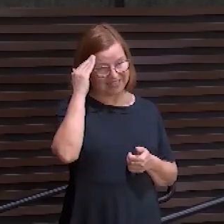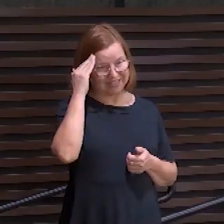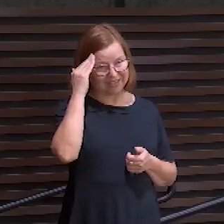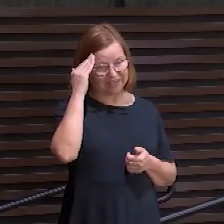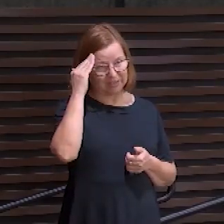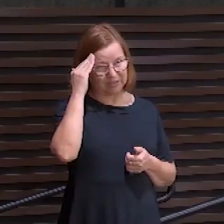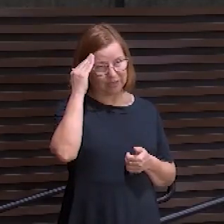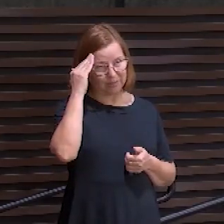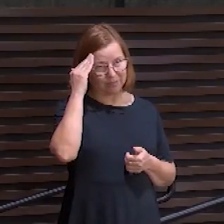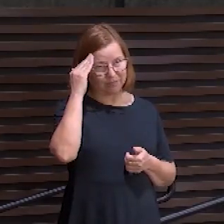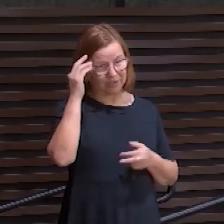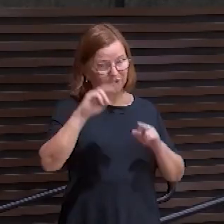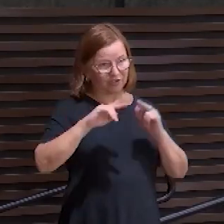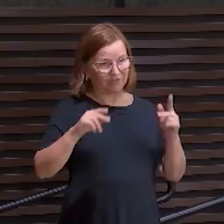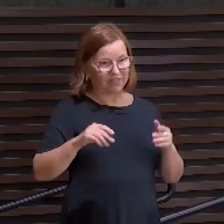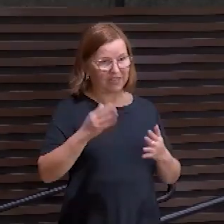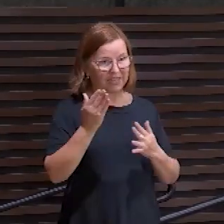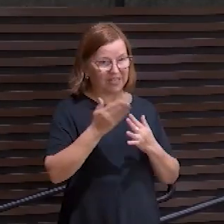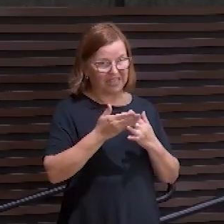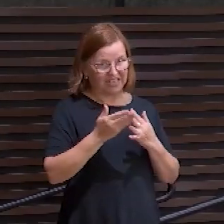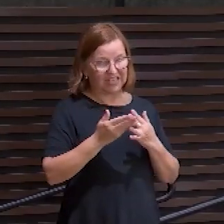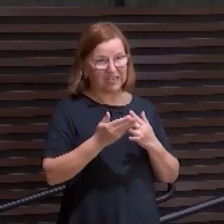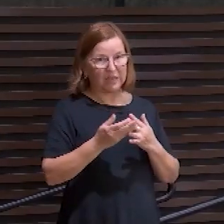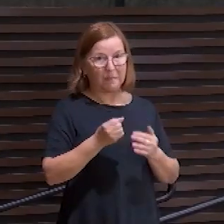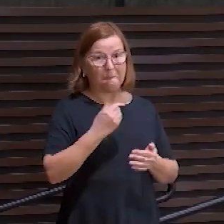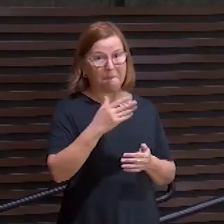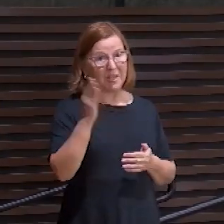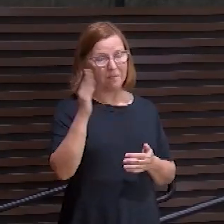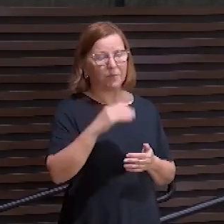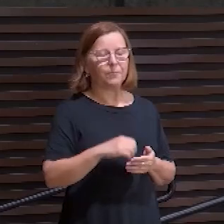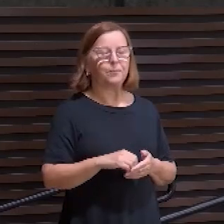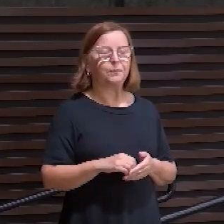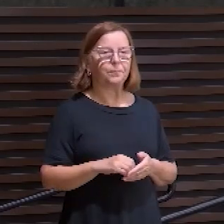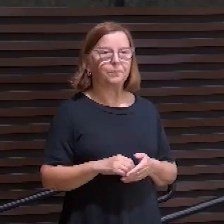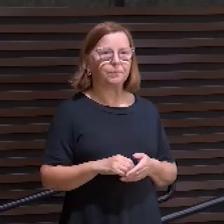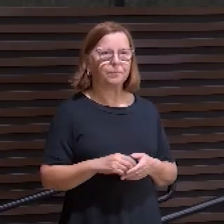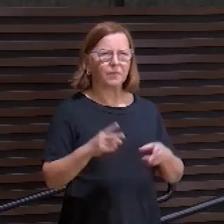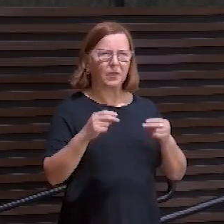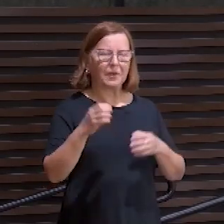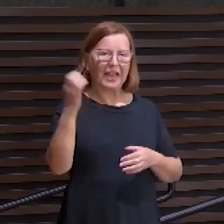nós vemos aqui uma coisa. Caim